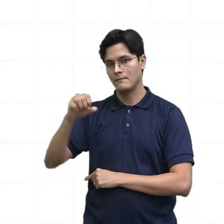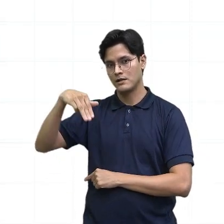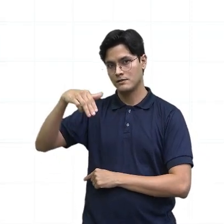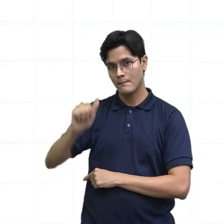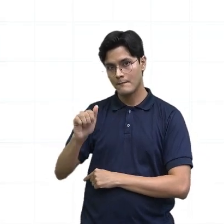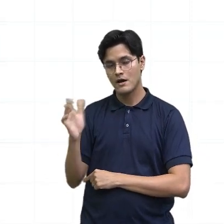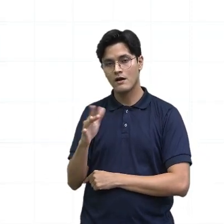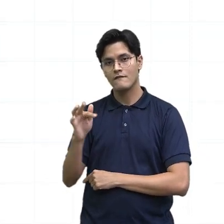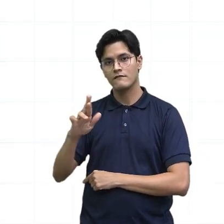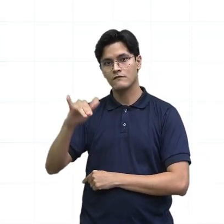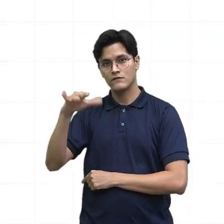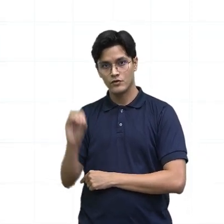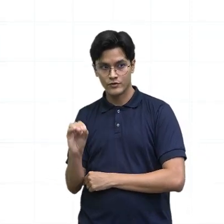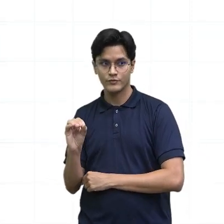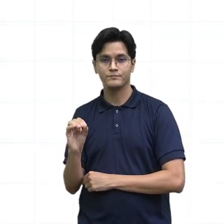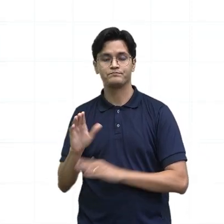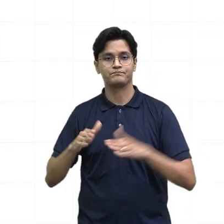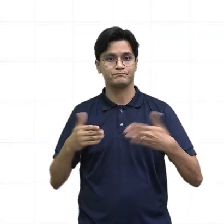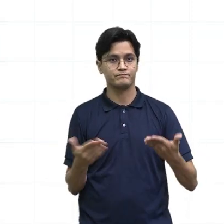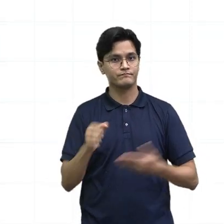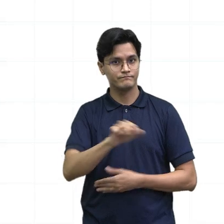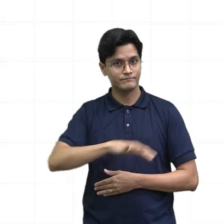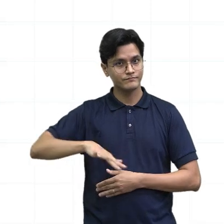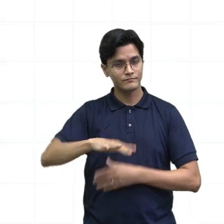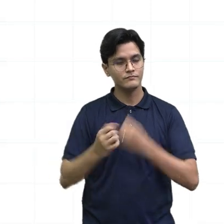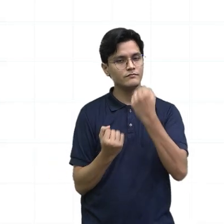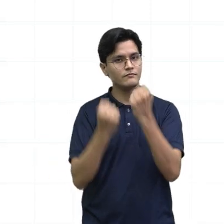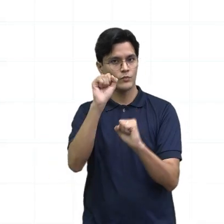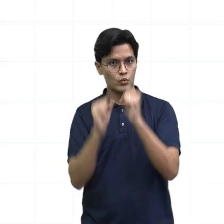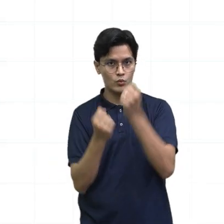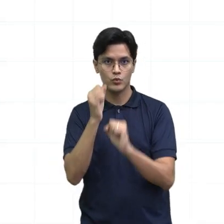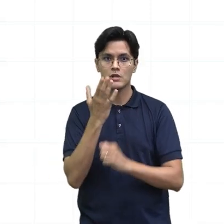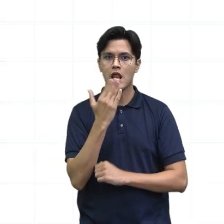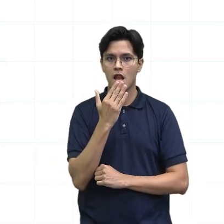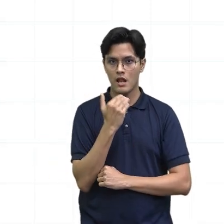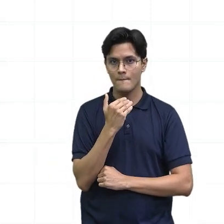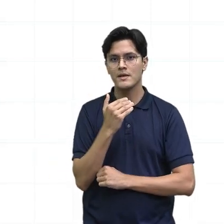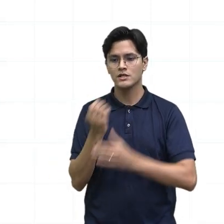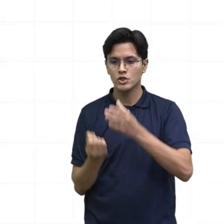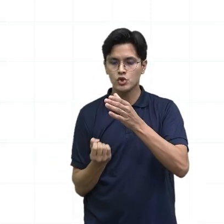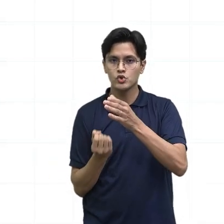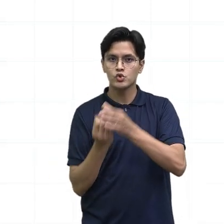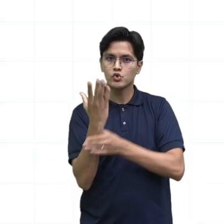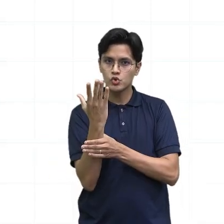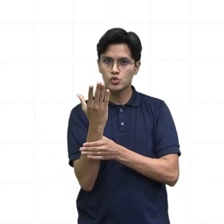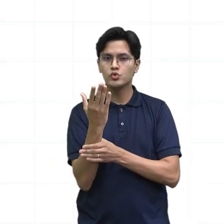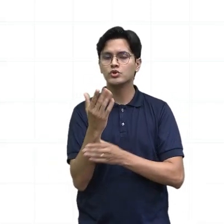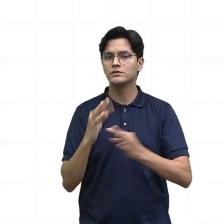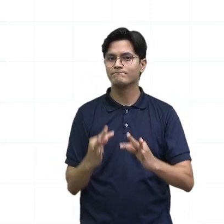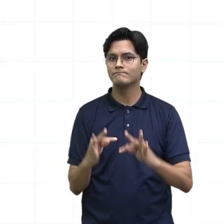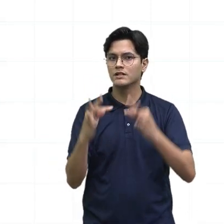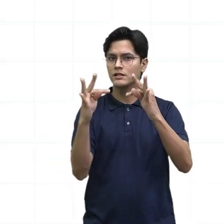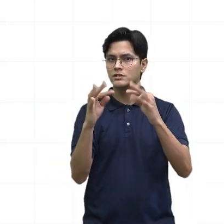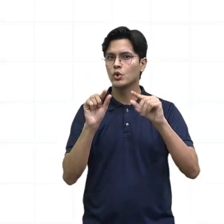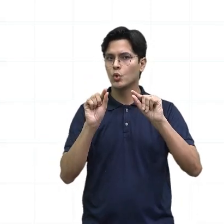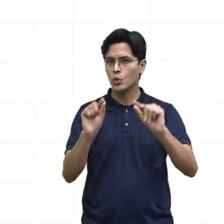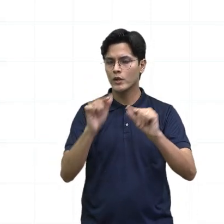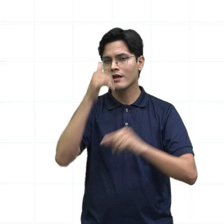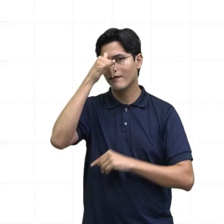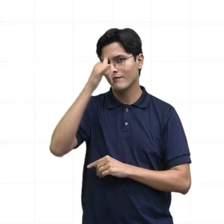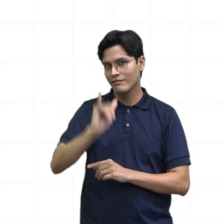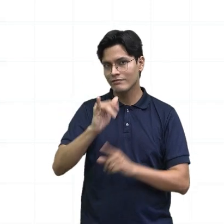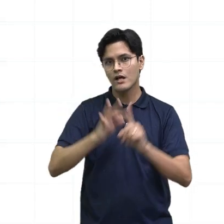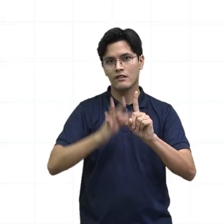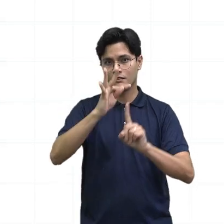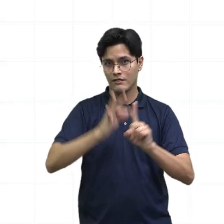indústria alimentícia, surge como uma tecnologia emergente e não térmica, que